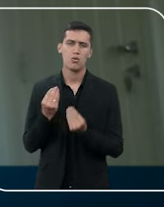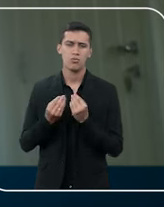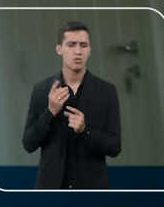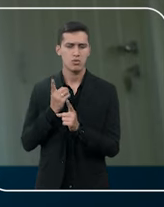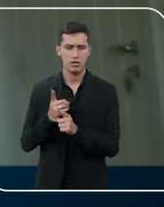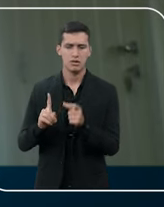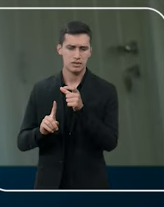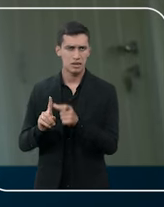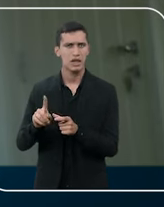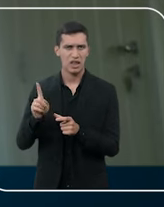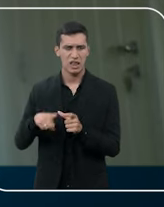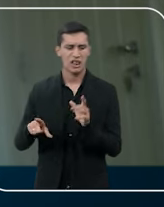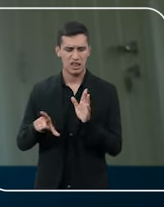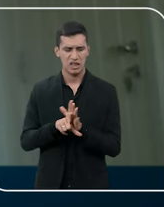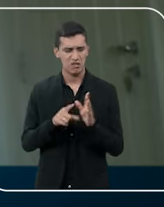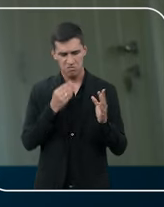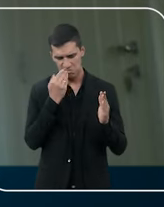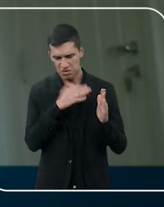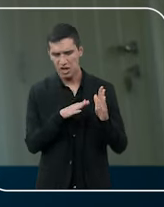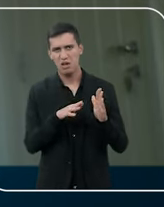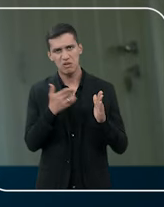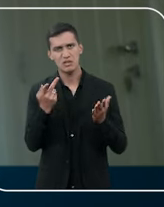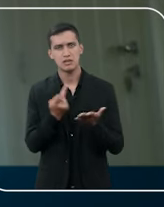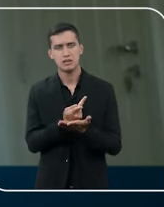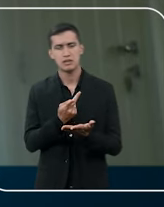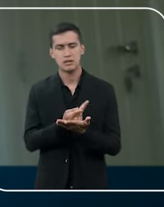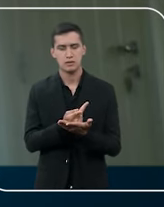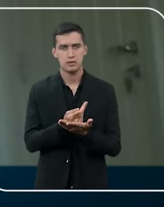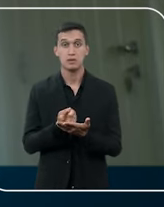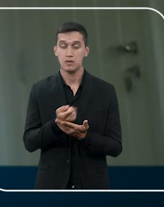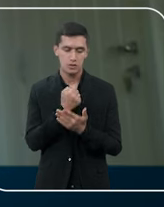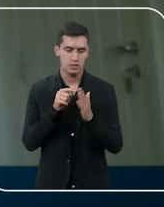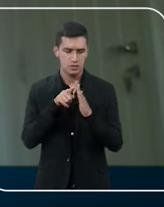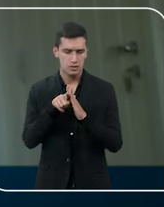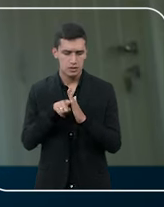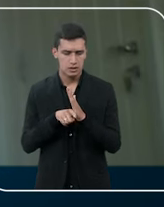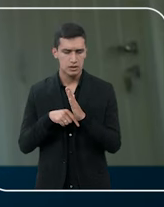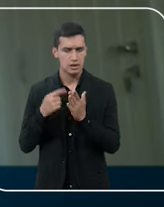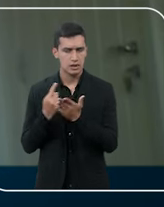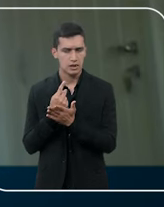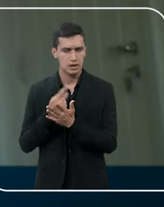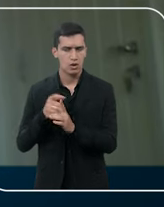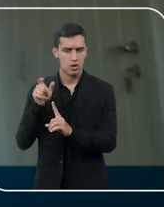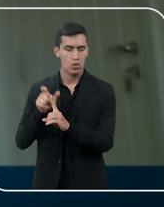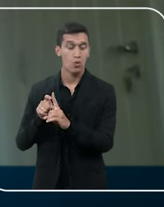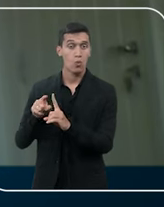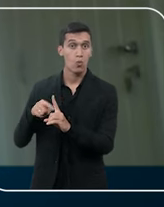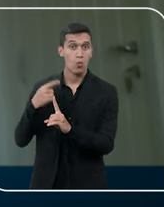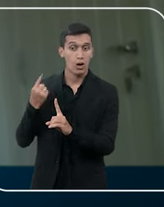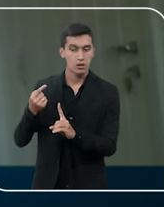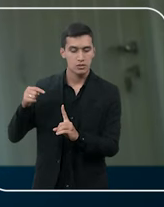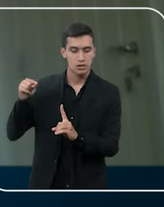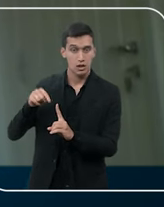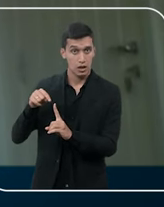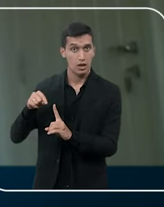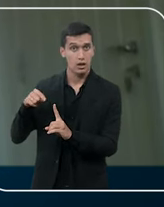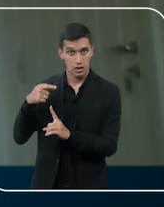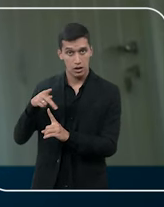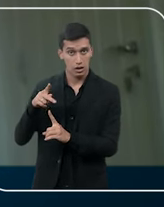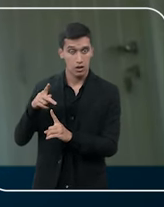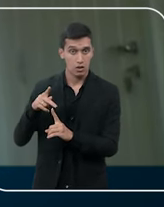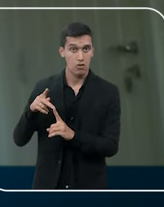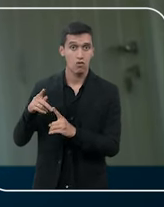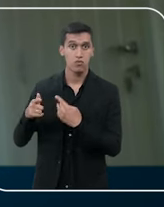ela é ilícita? A gente afere o erro médico quando esse médico ele atua